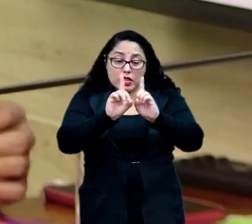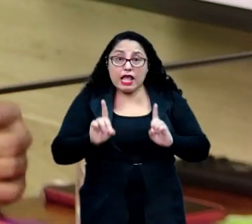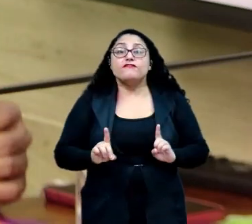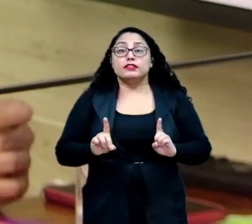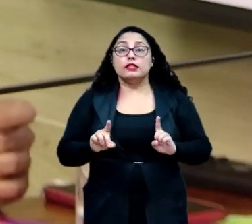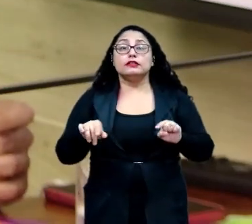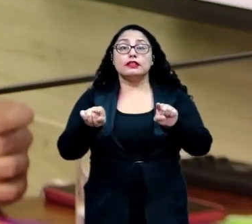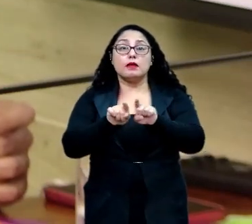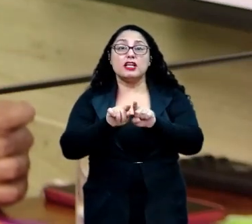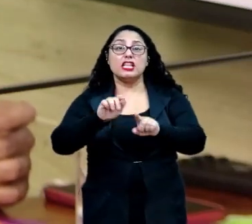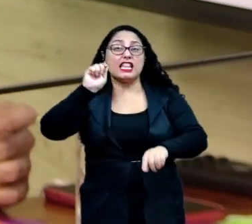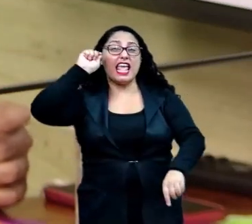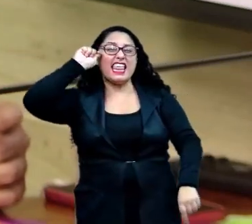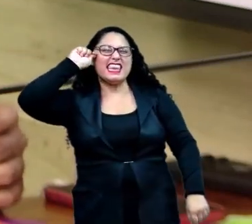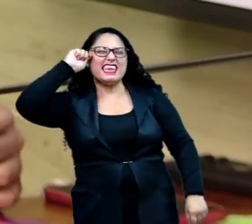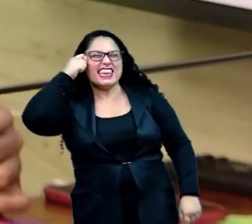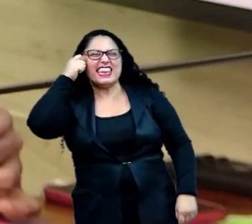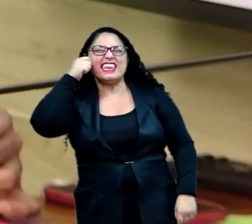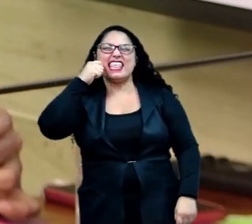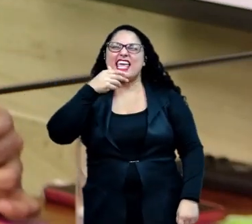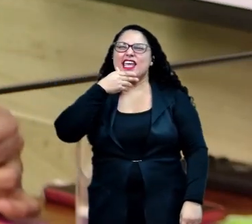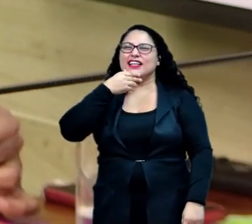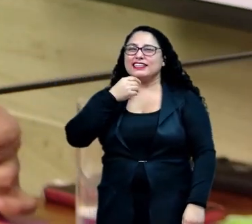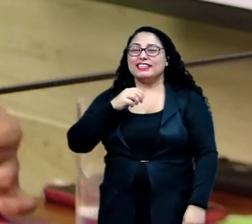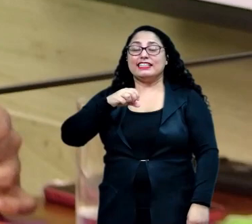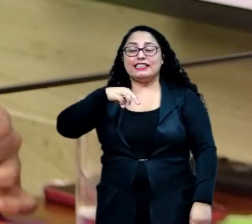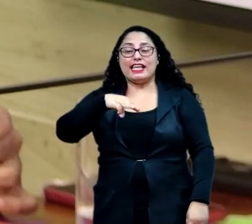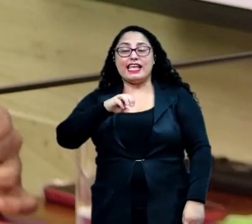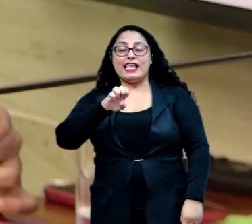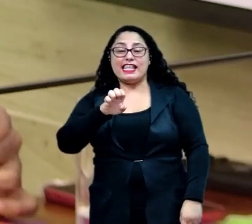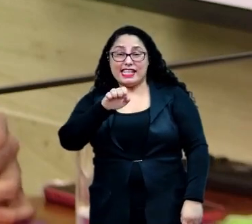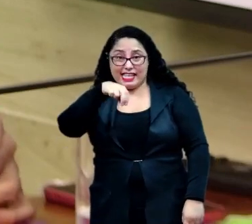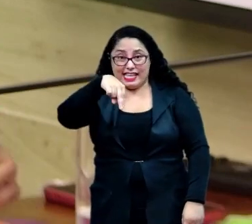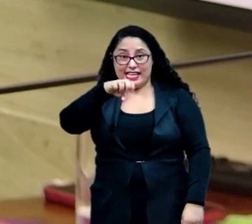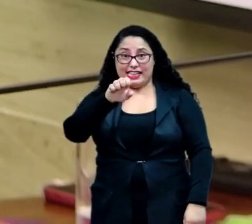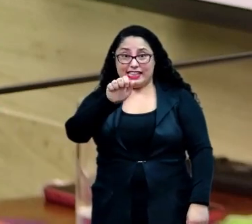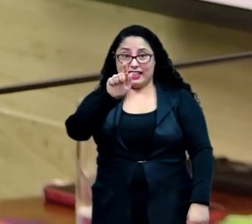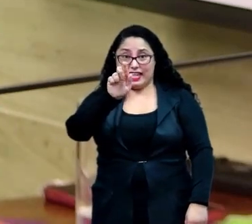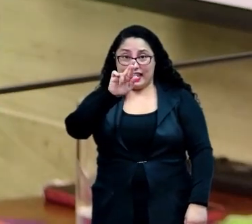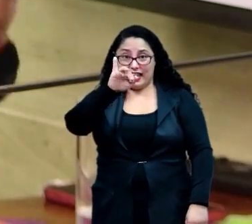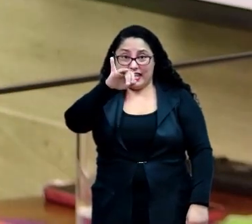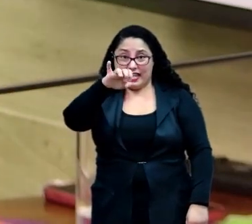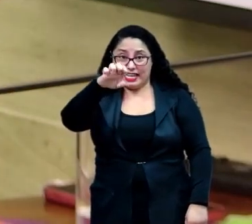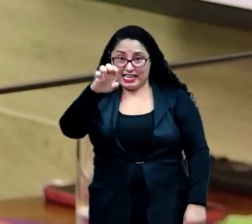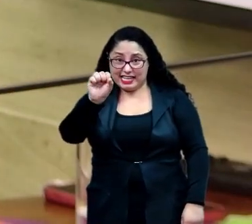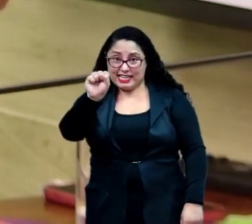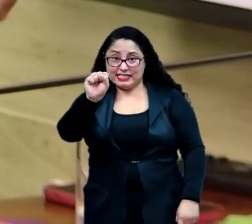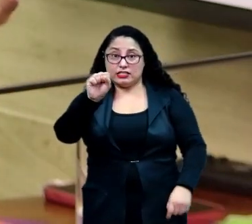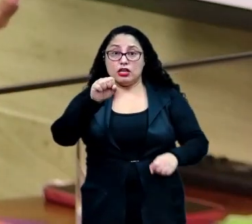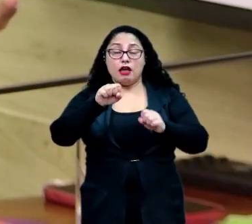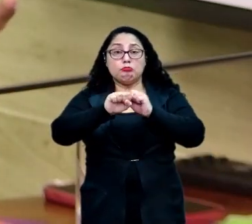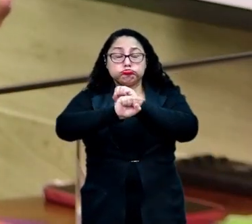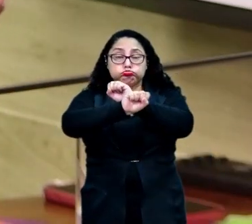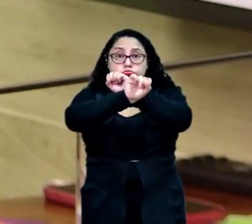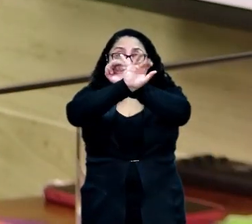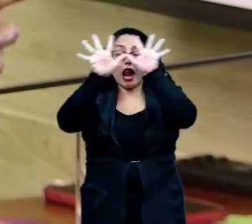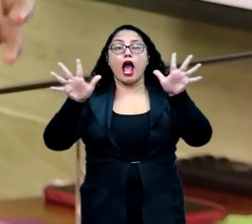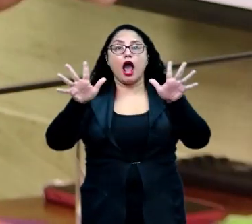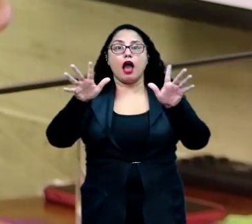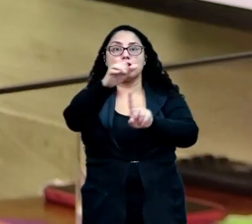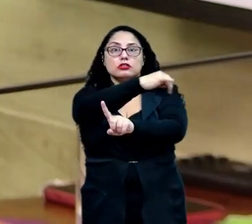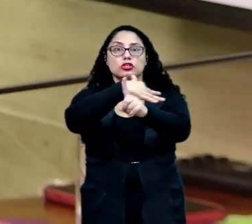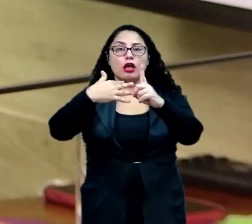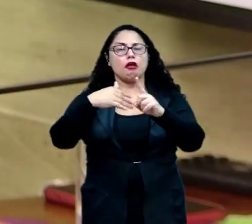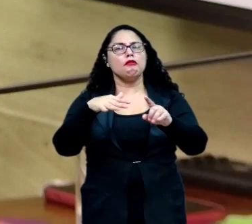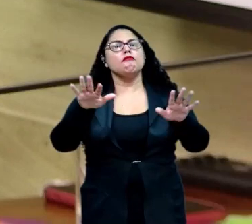deficiência, tem negros e negras, tem negres. Então, assim, é jogar luz para isso. É chegar,